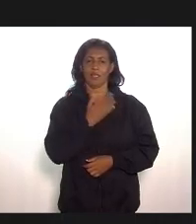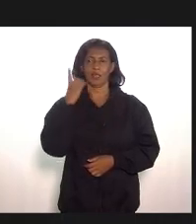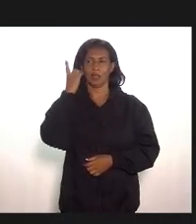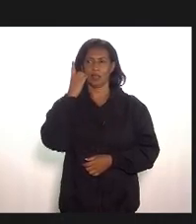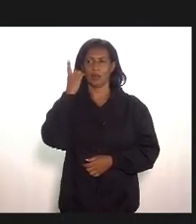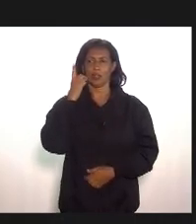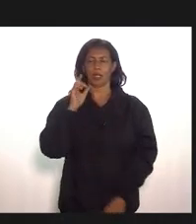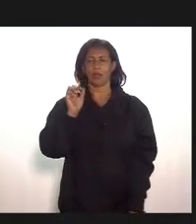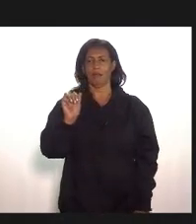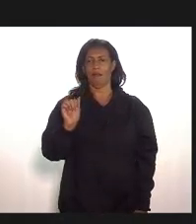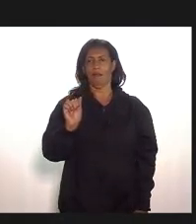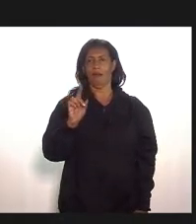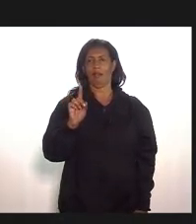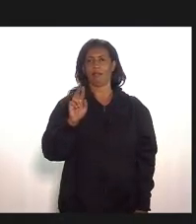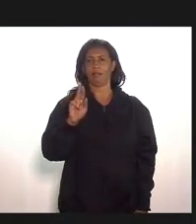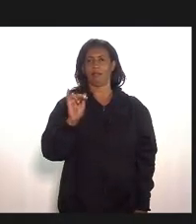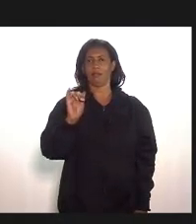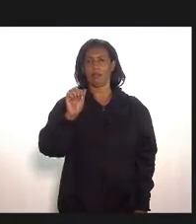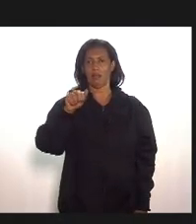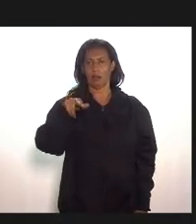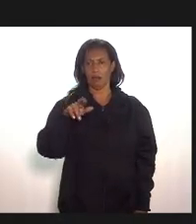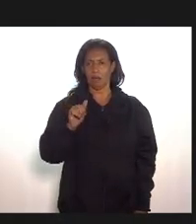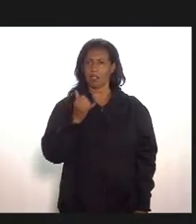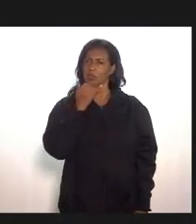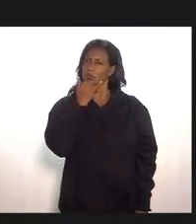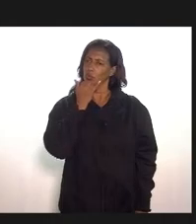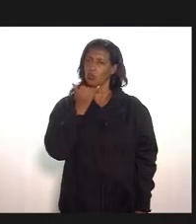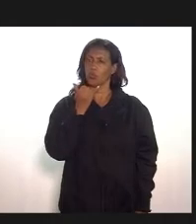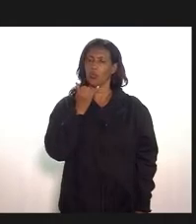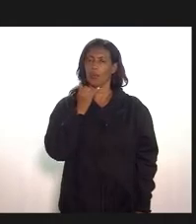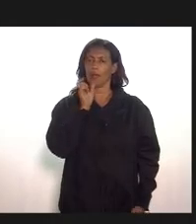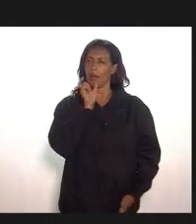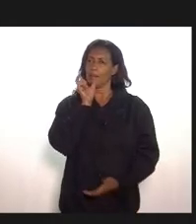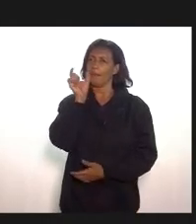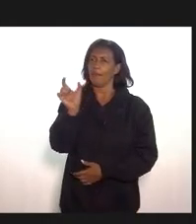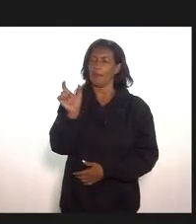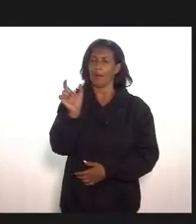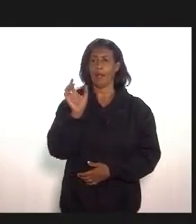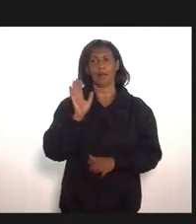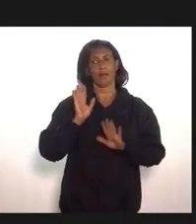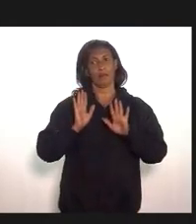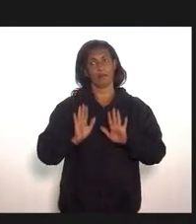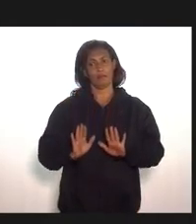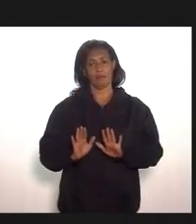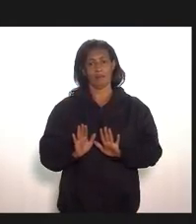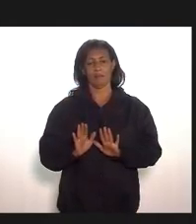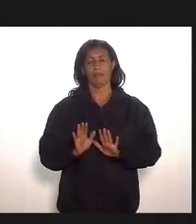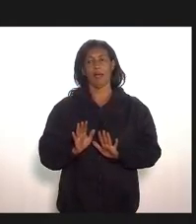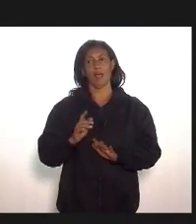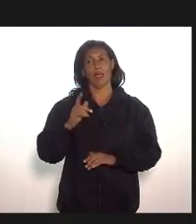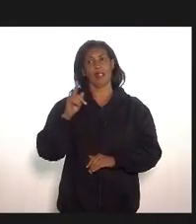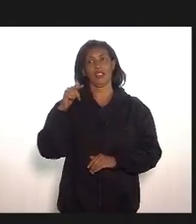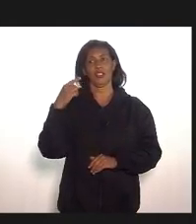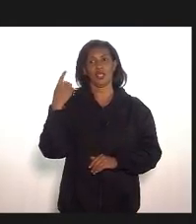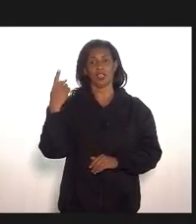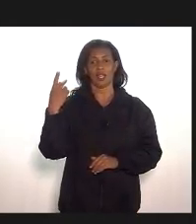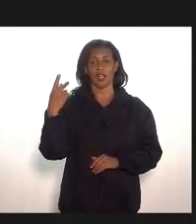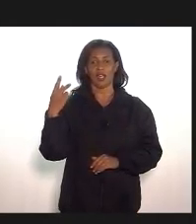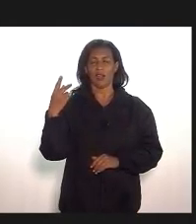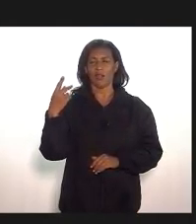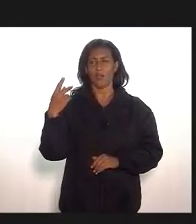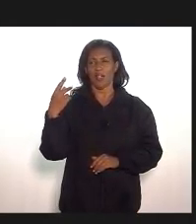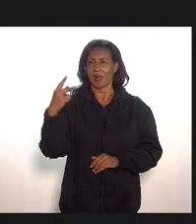Baltazar, pedir desculpas em algum excesso, mas, de fato, o comentário feito pela deputada de que eu estaria com